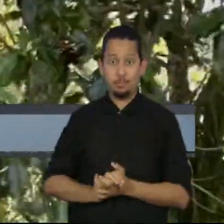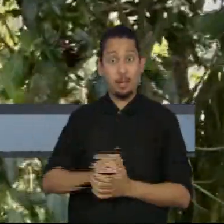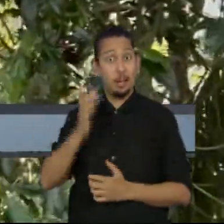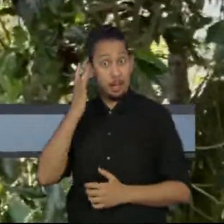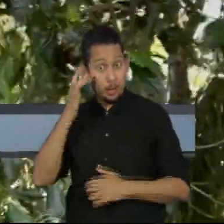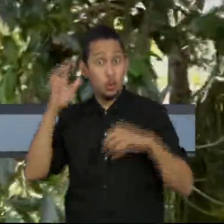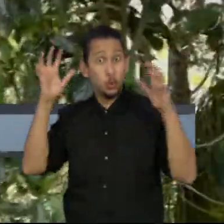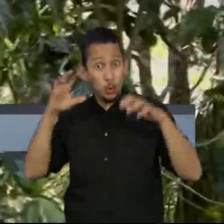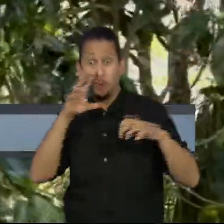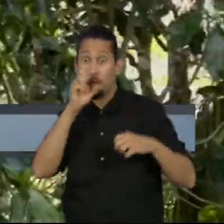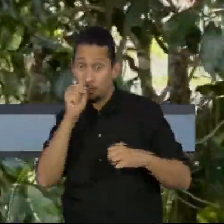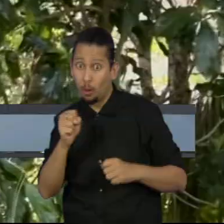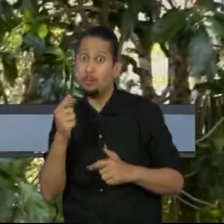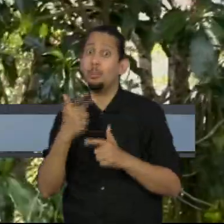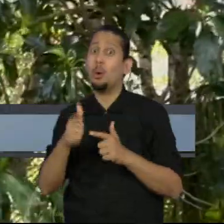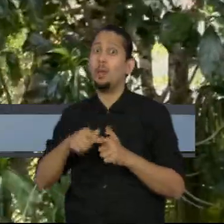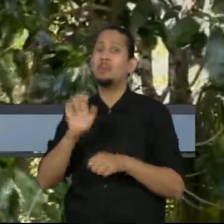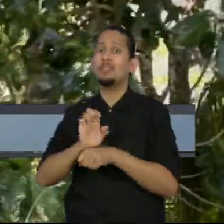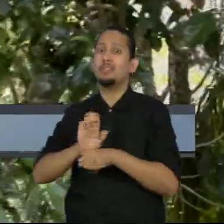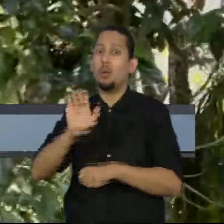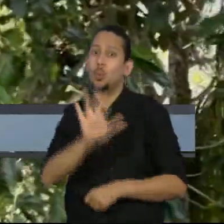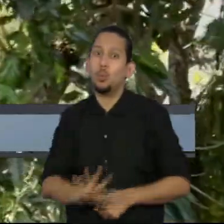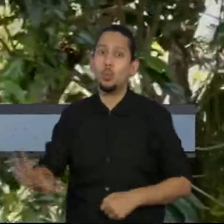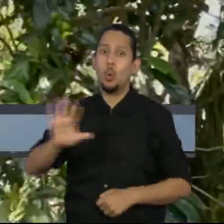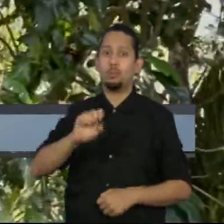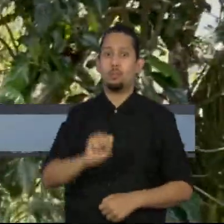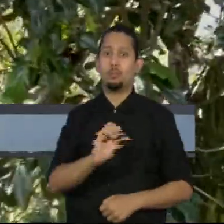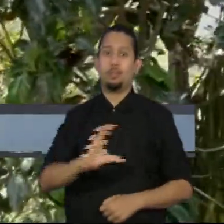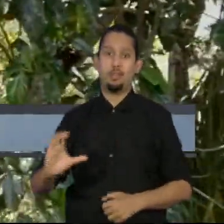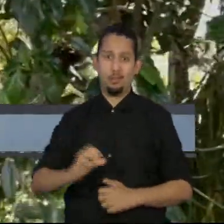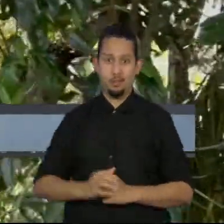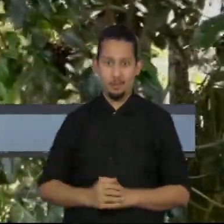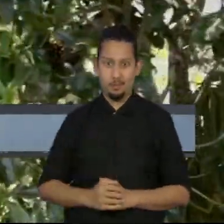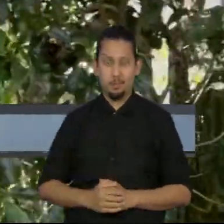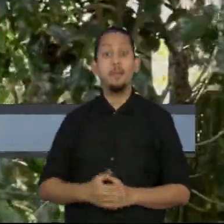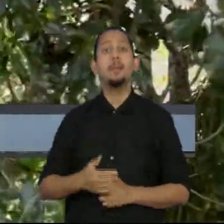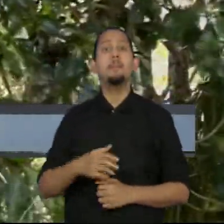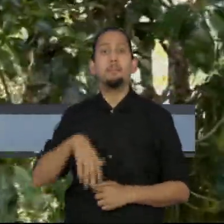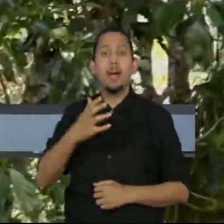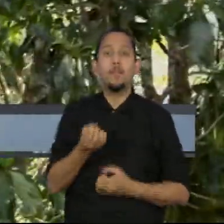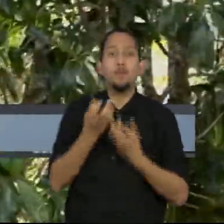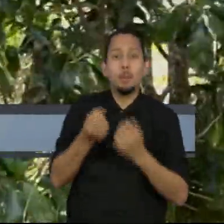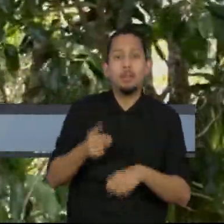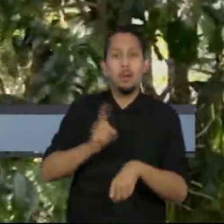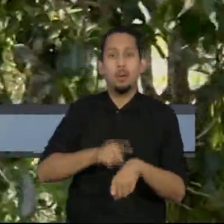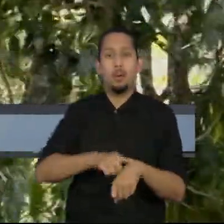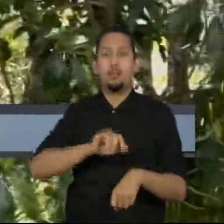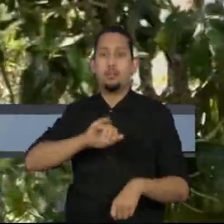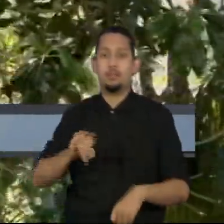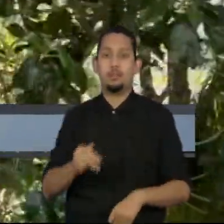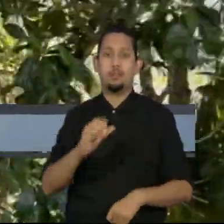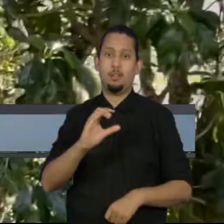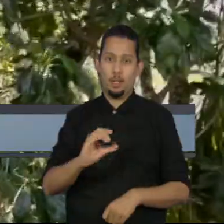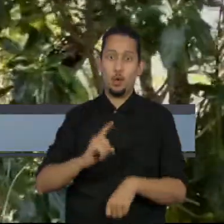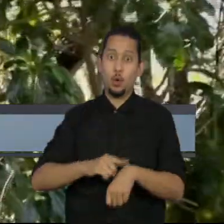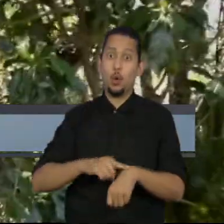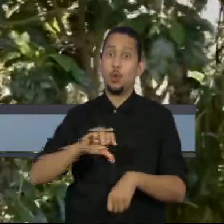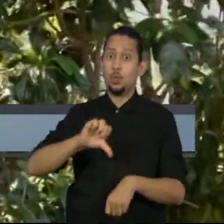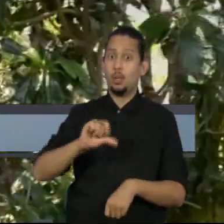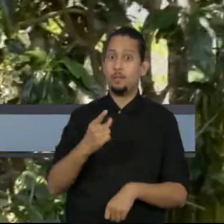chuvas fortes devem atingir todo o estado de Santa Catarina. Mais informações você vê no Jornal da Cultura às